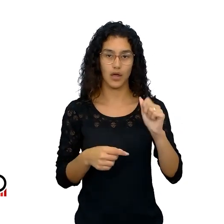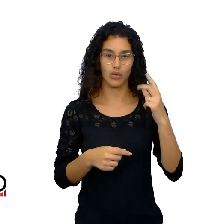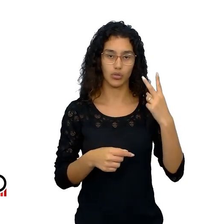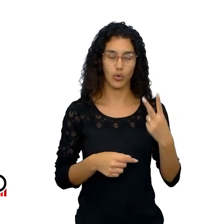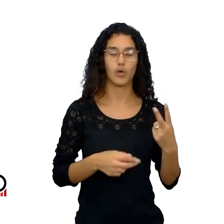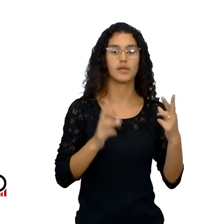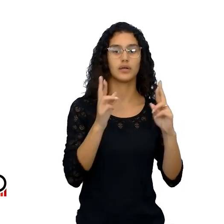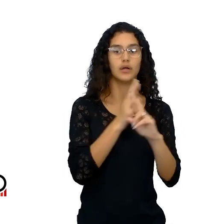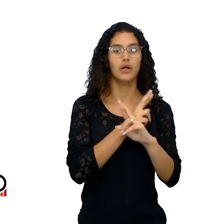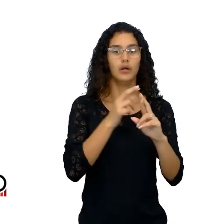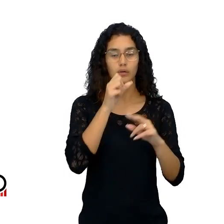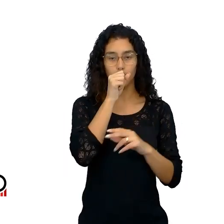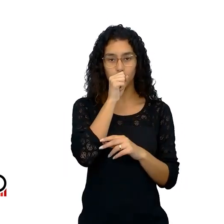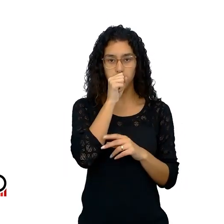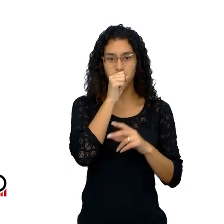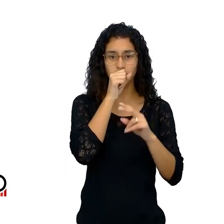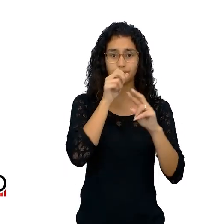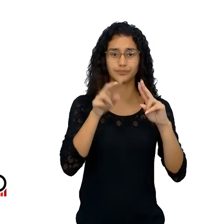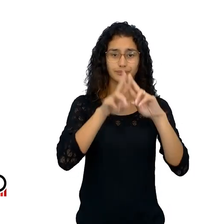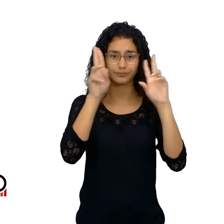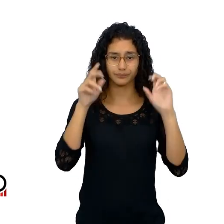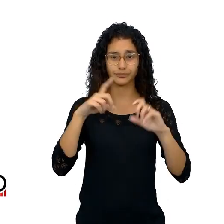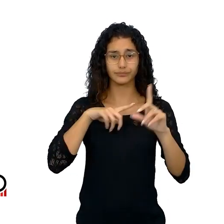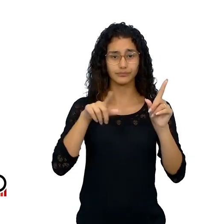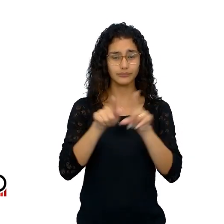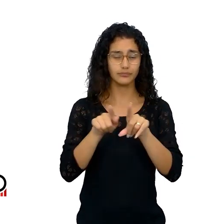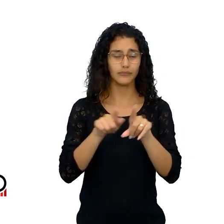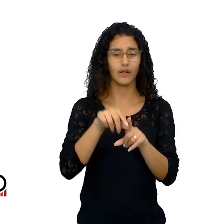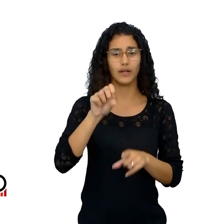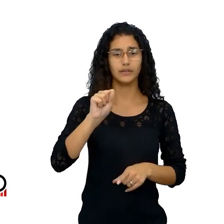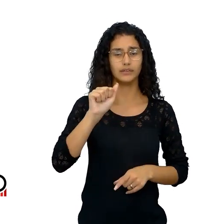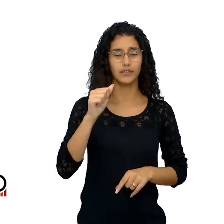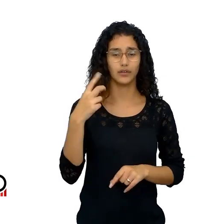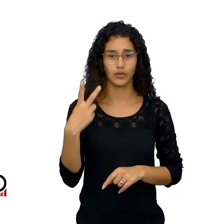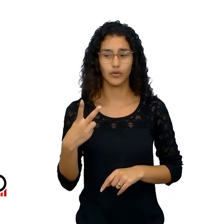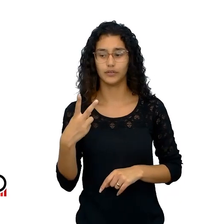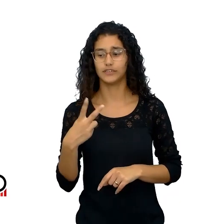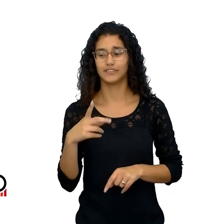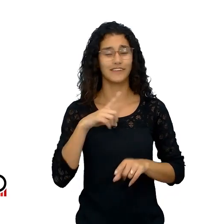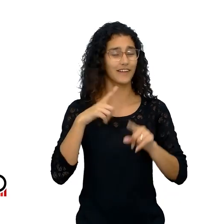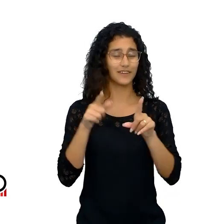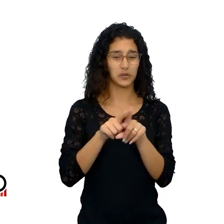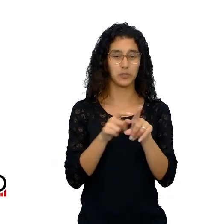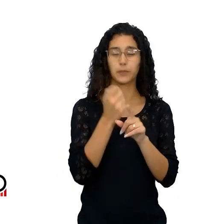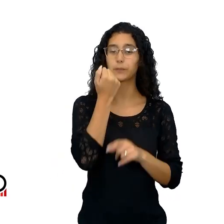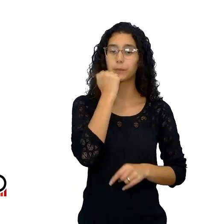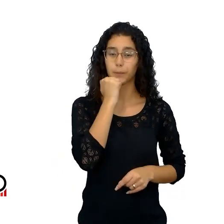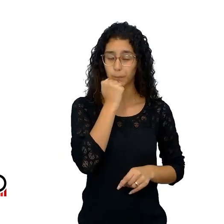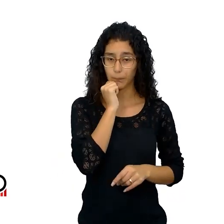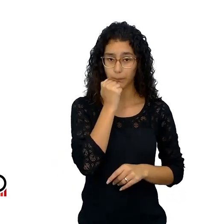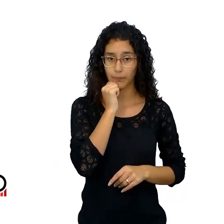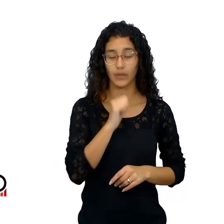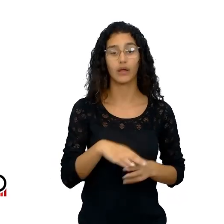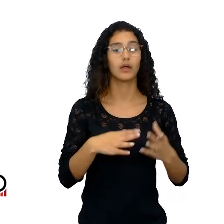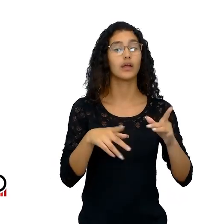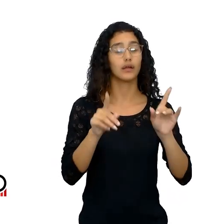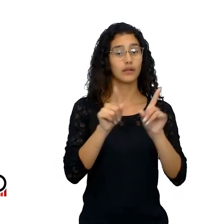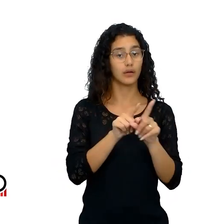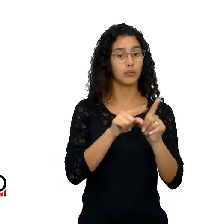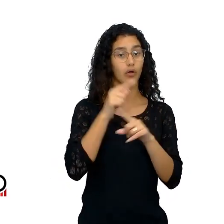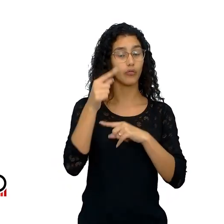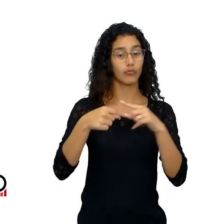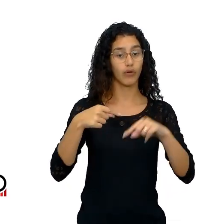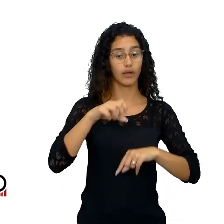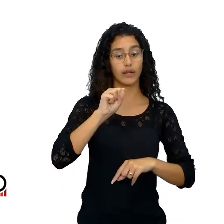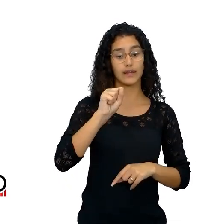estar relacionados com a temática que a gente vai se aprofundar na SA2, que é a argumentação no ensino de ciências, e o objetivo específico é